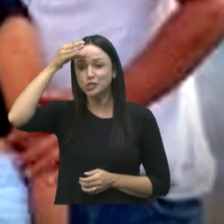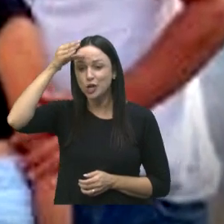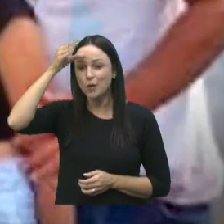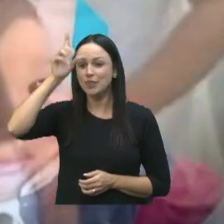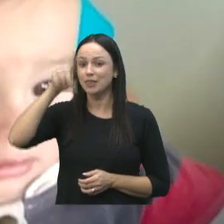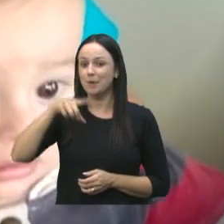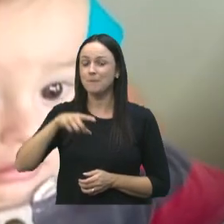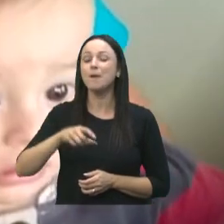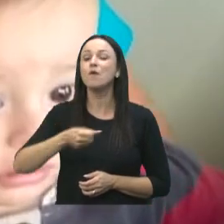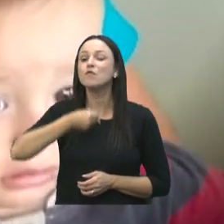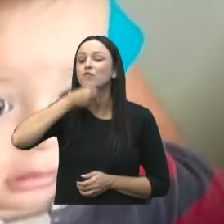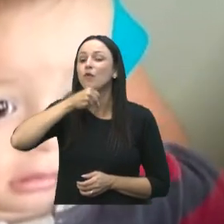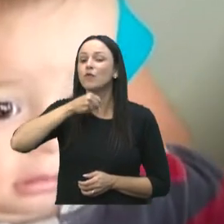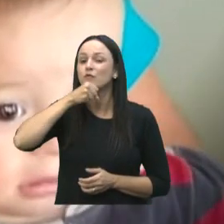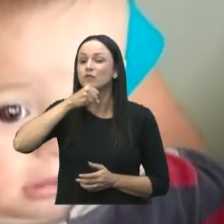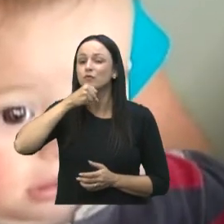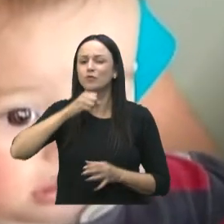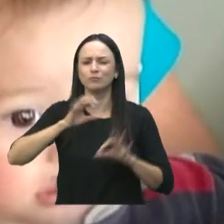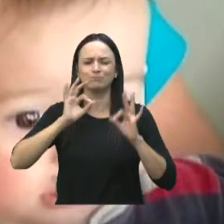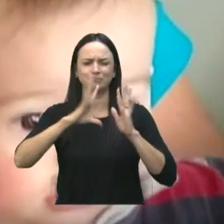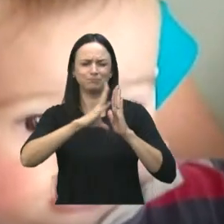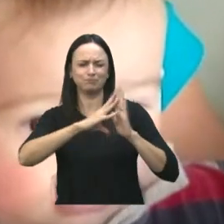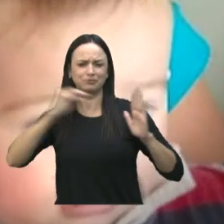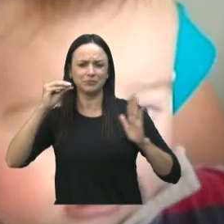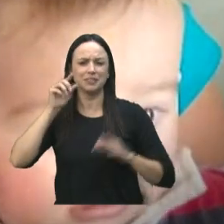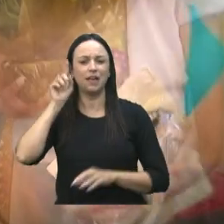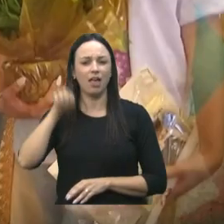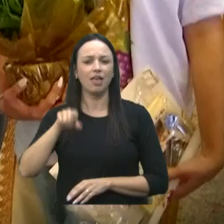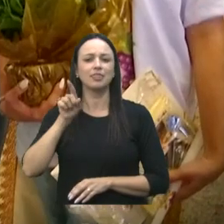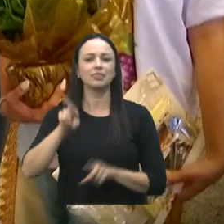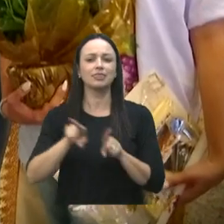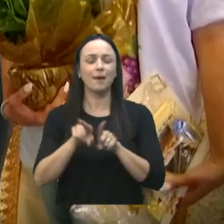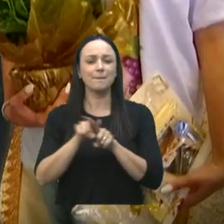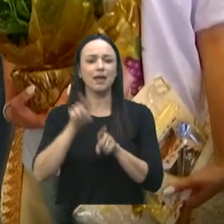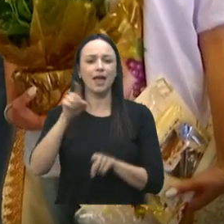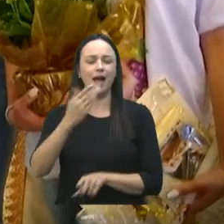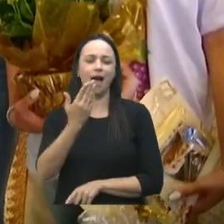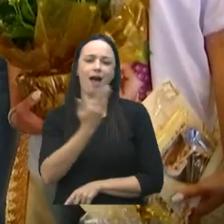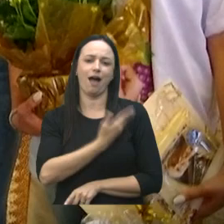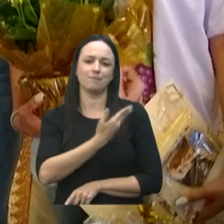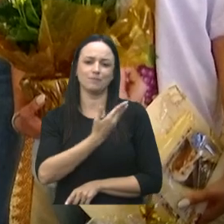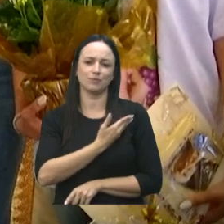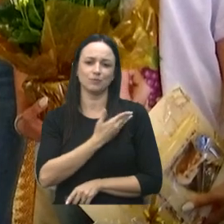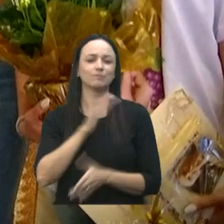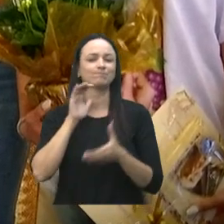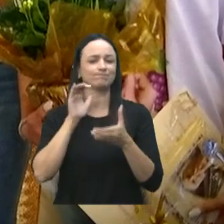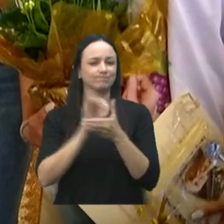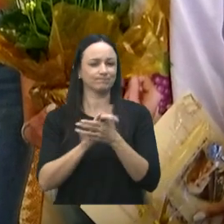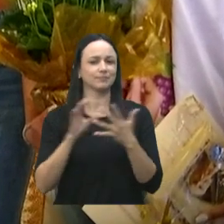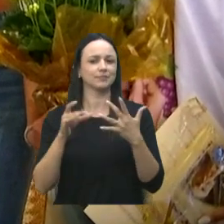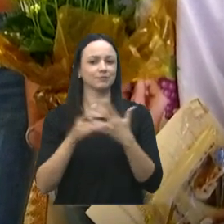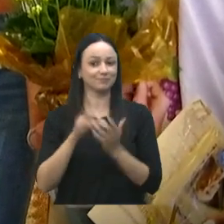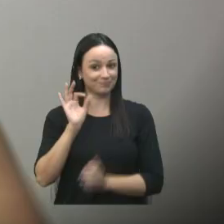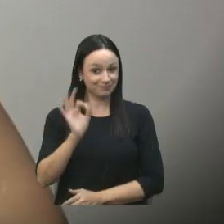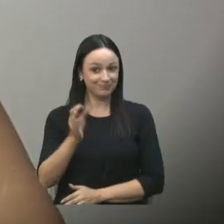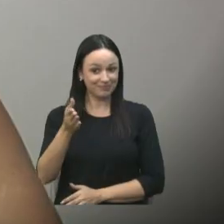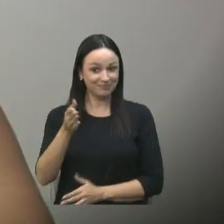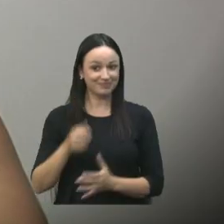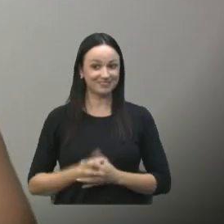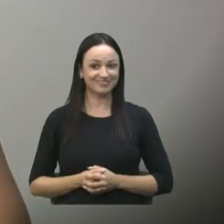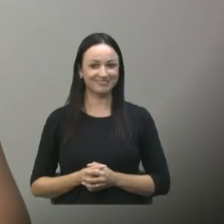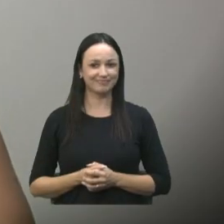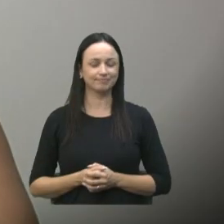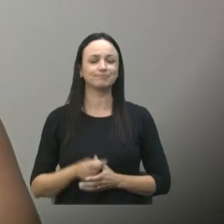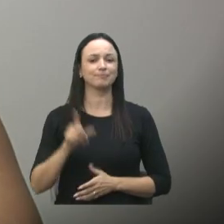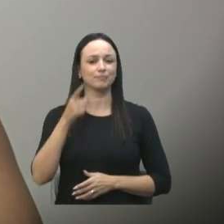avô exemplar, o Claudinei é, acima de tudo, um grande amigo e esposo. E não é mesmo, Agbi? Olha,